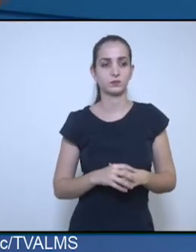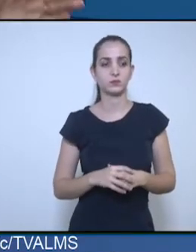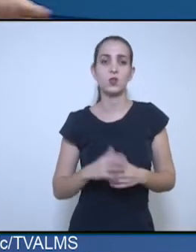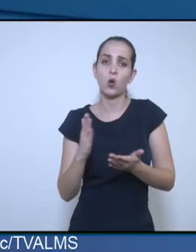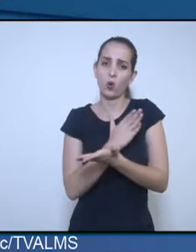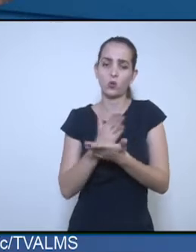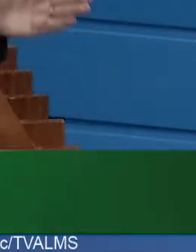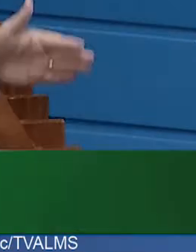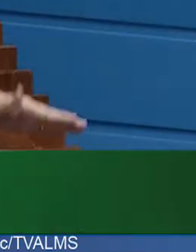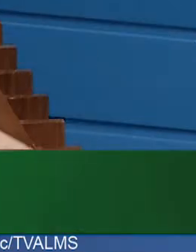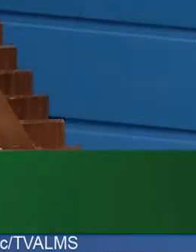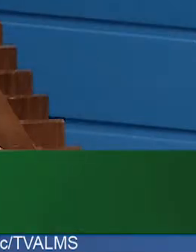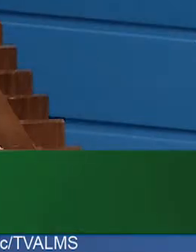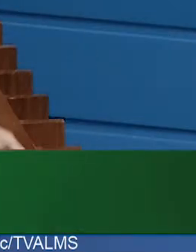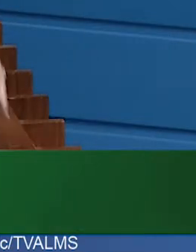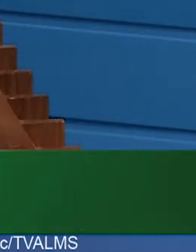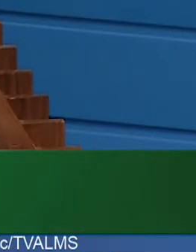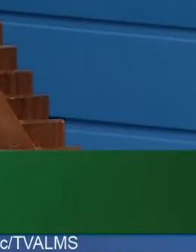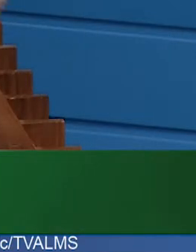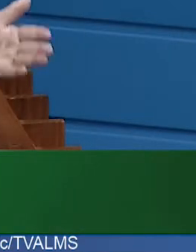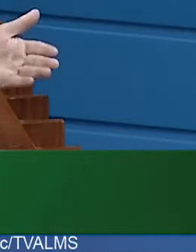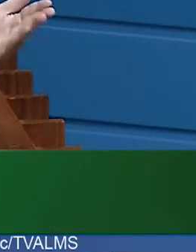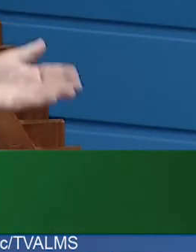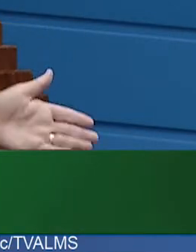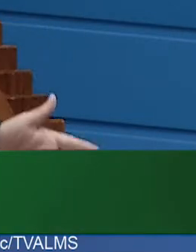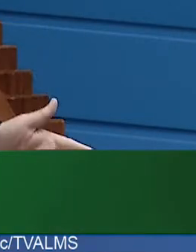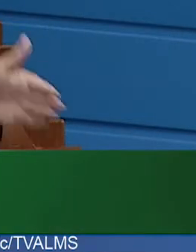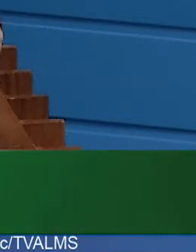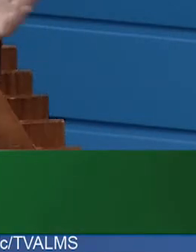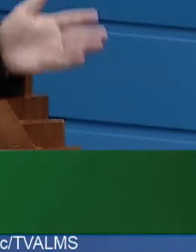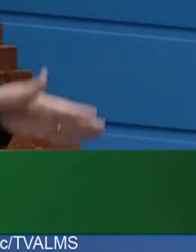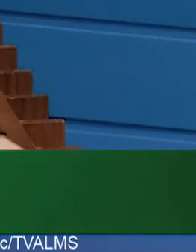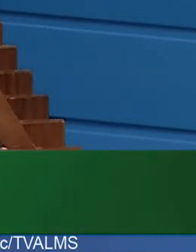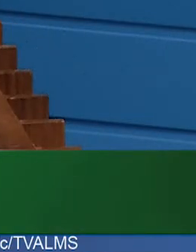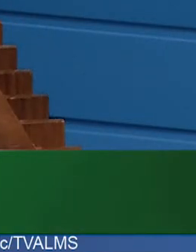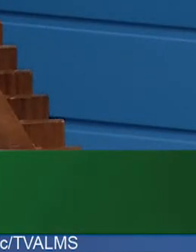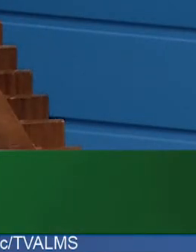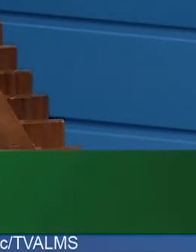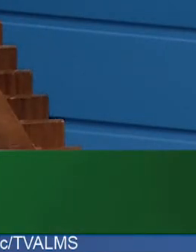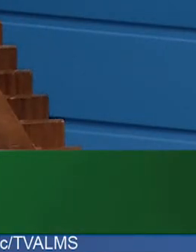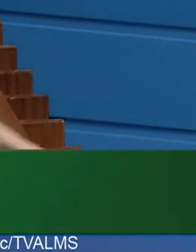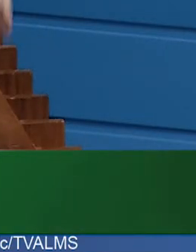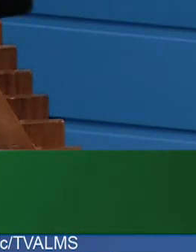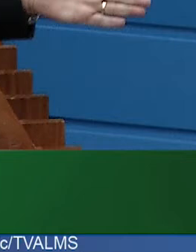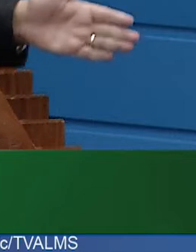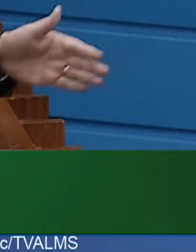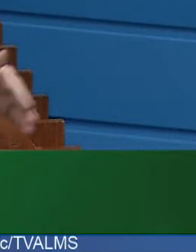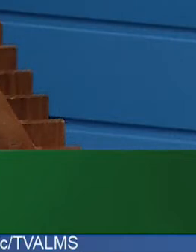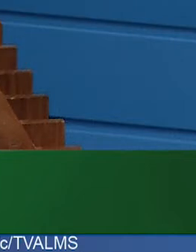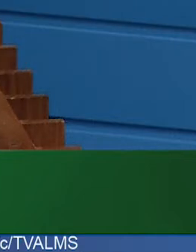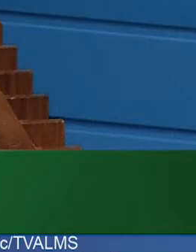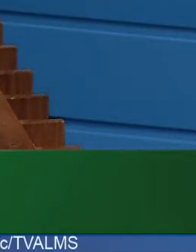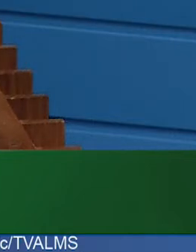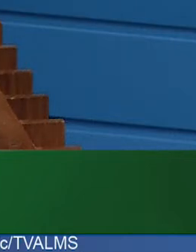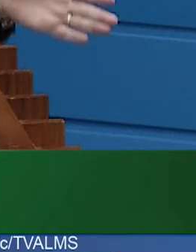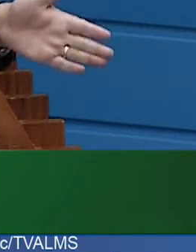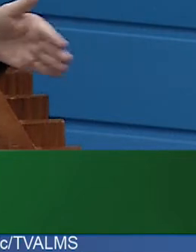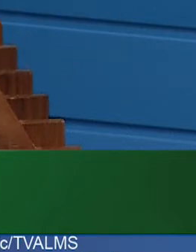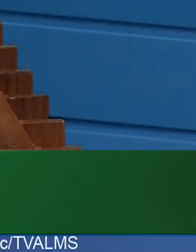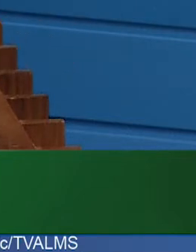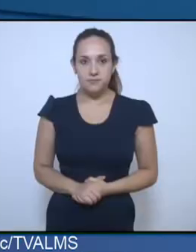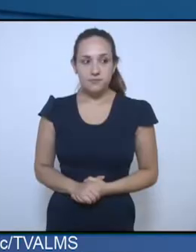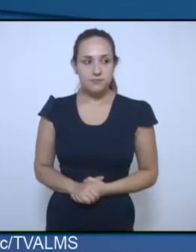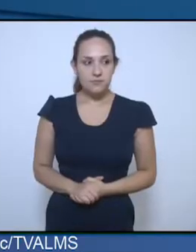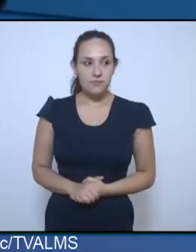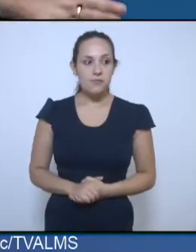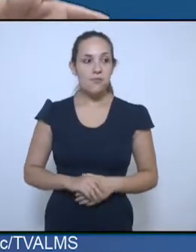Que algumas crianças, adolescentes, pré-adolescentes, estão interessados em saber como que funciona isso. Existe prova, tem prova, não tem